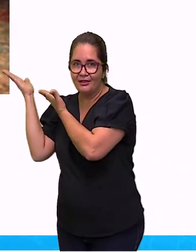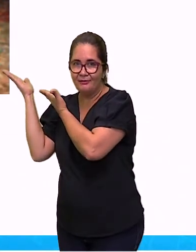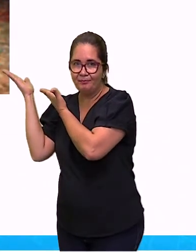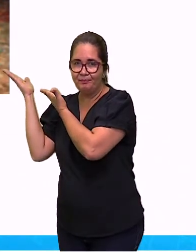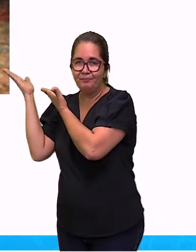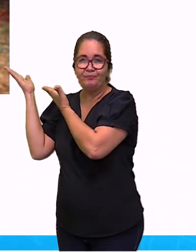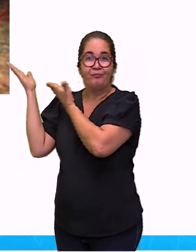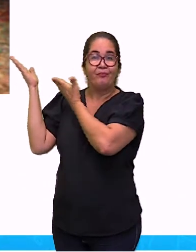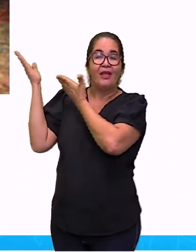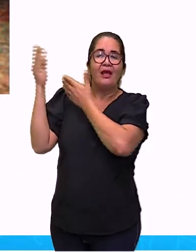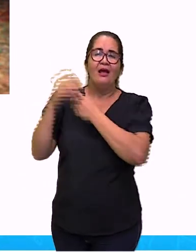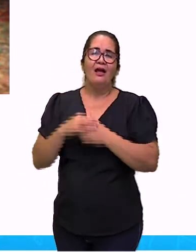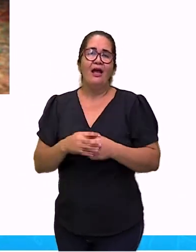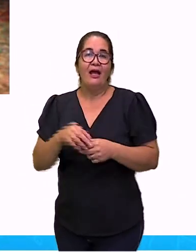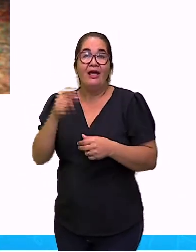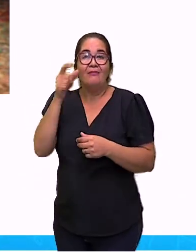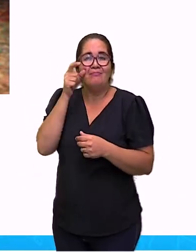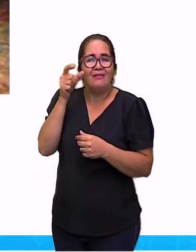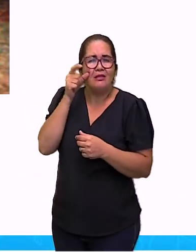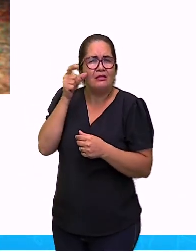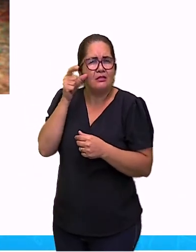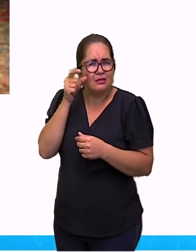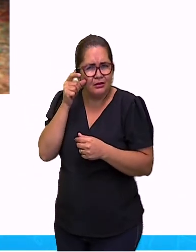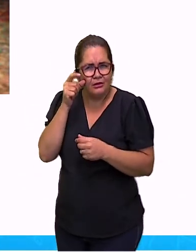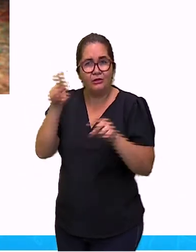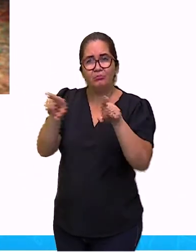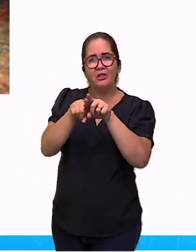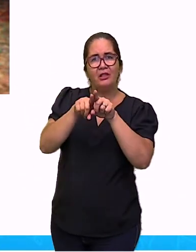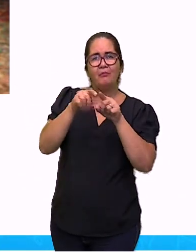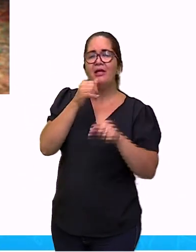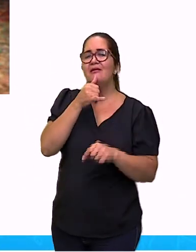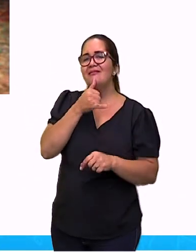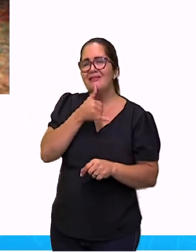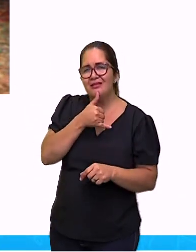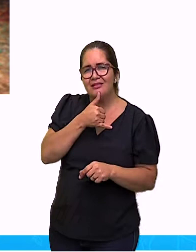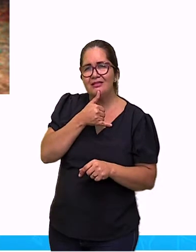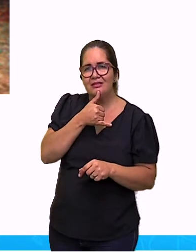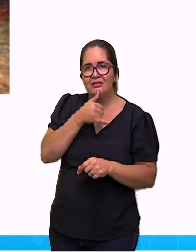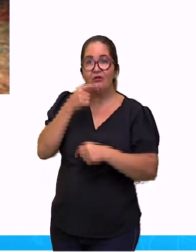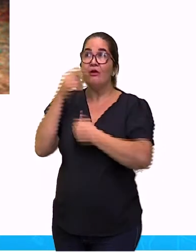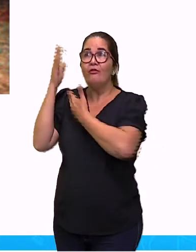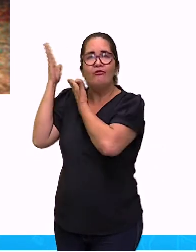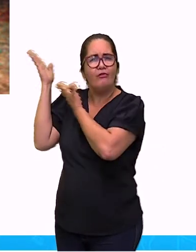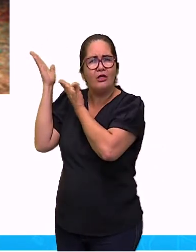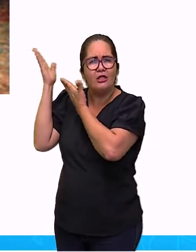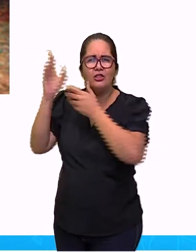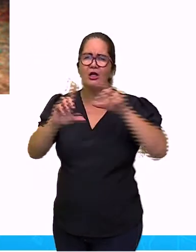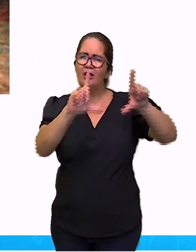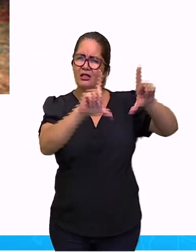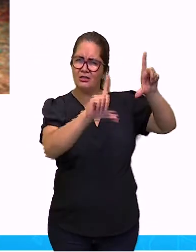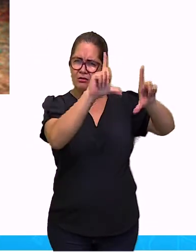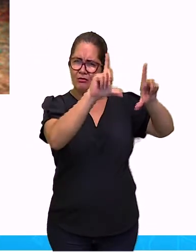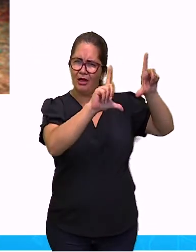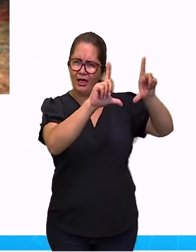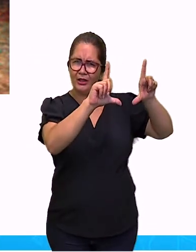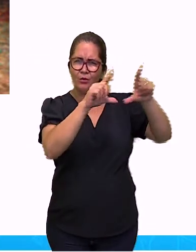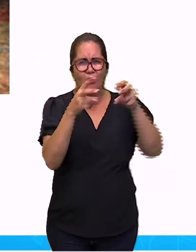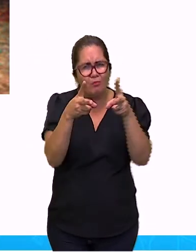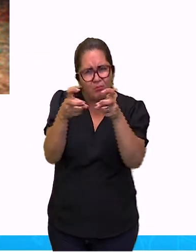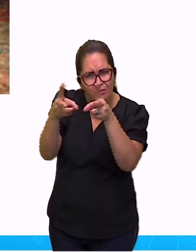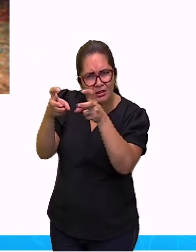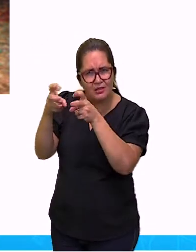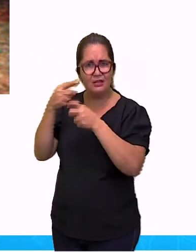É muito interessante e triste. Volta às Trincheiras, de 1917, de